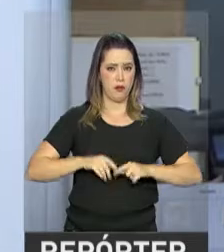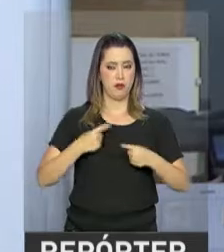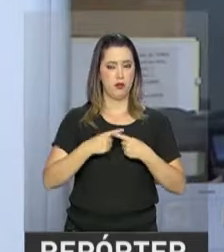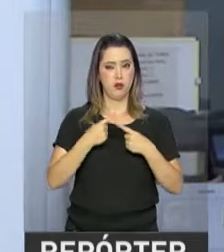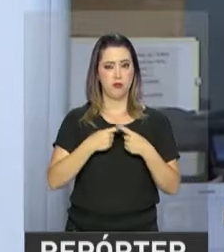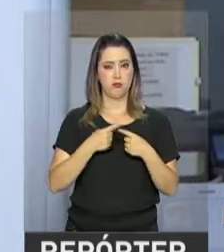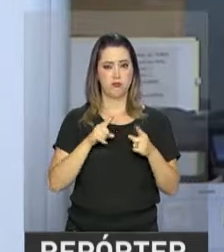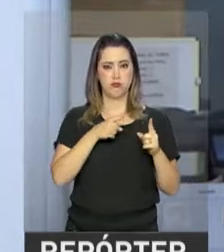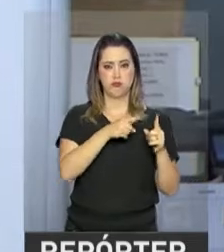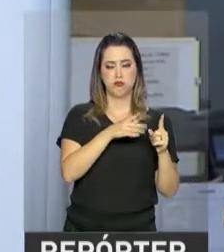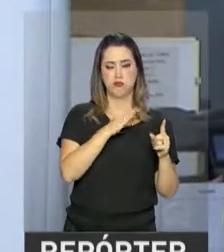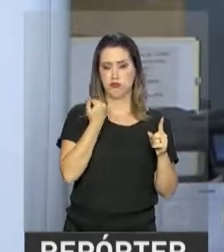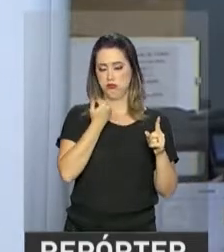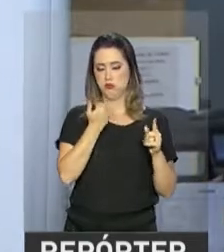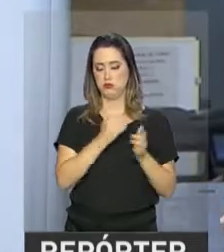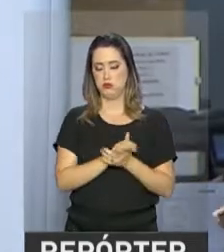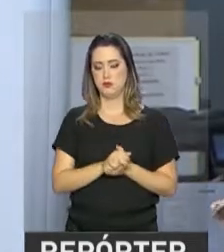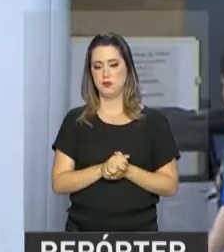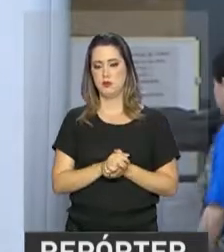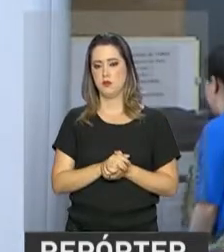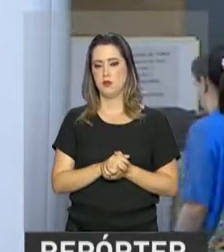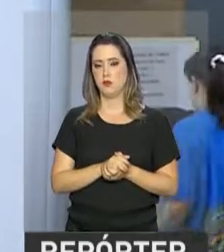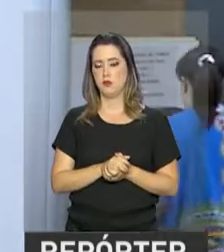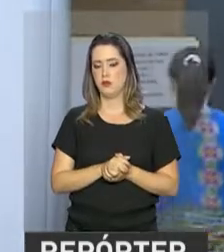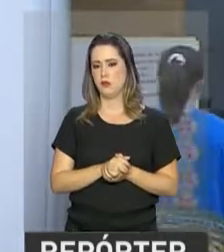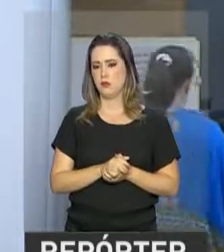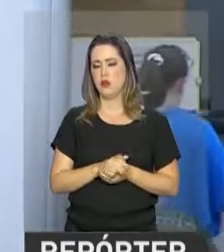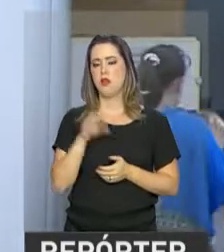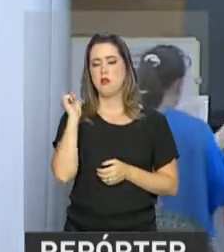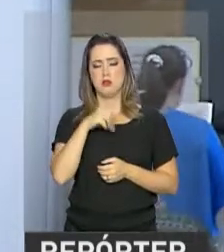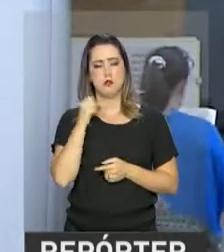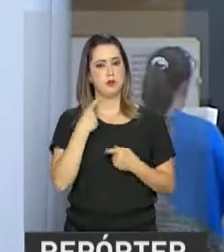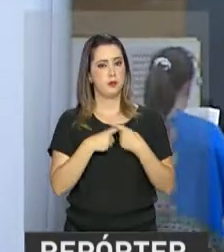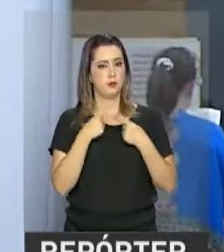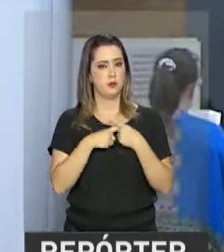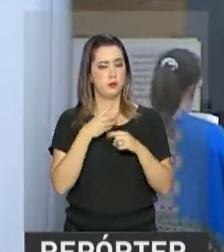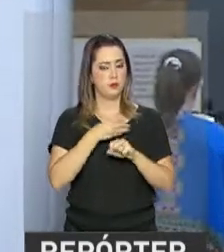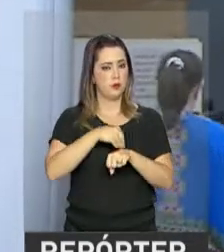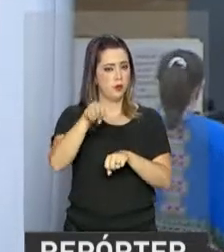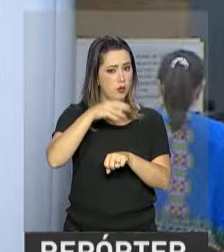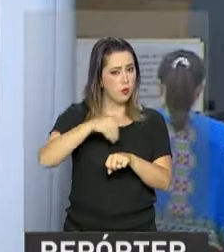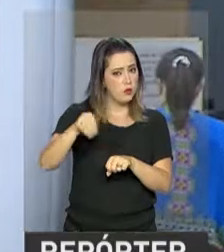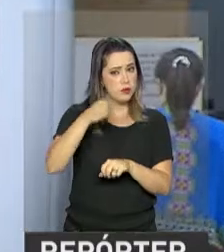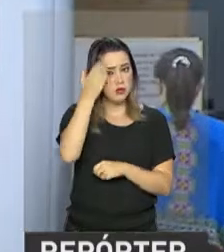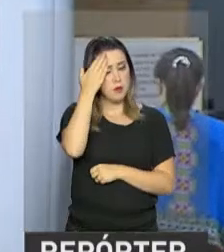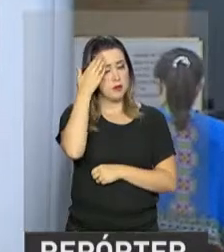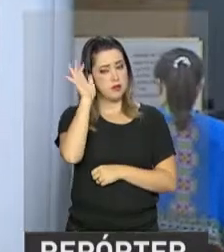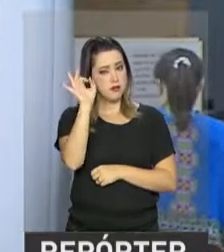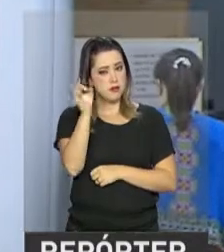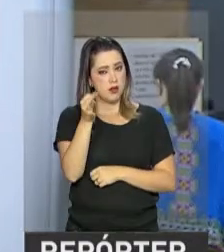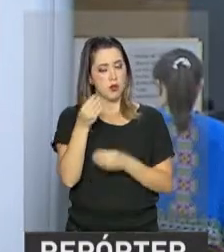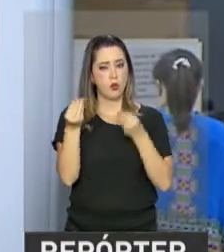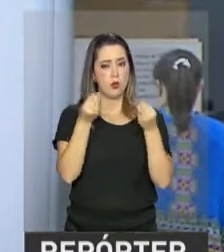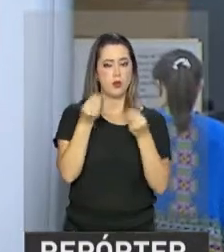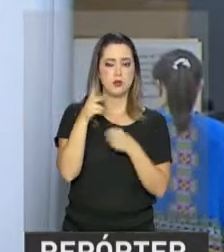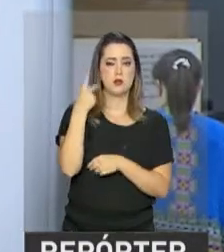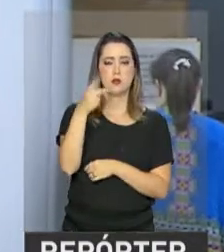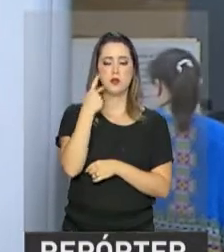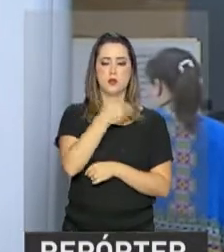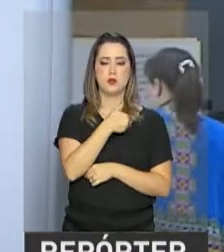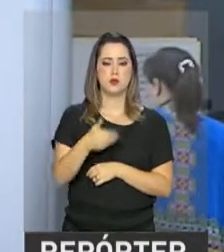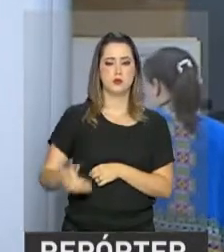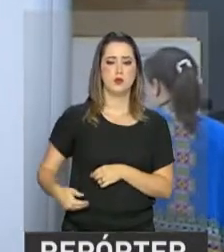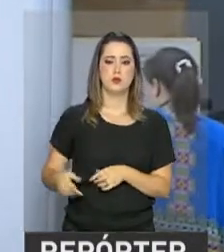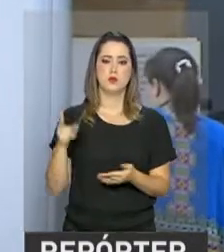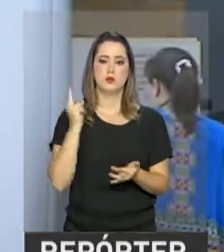atendo se esse sistema de informações nós vamos é buscar formas de verificar a efetividade da política pública e ao